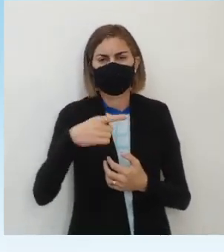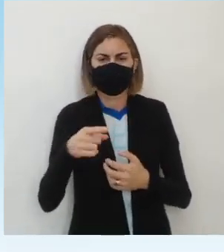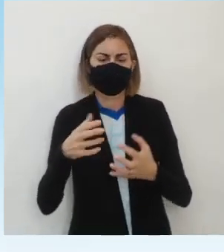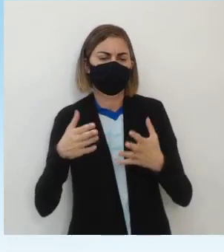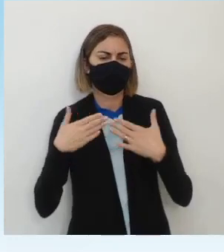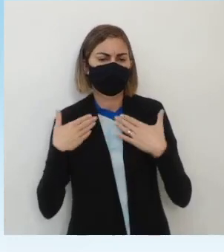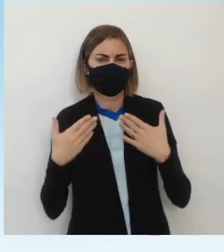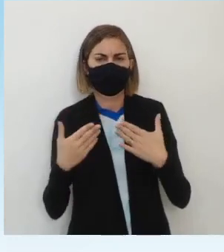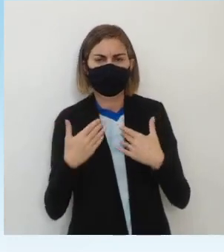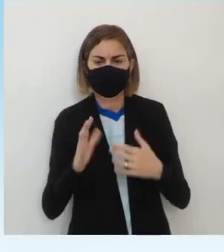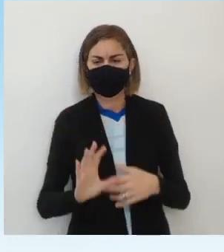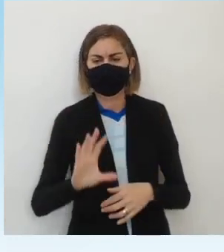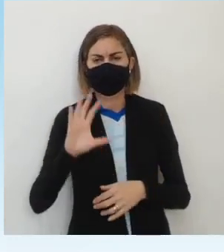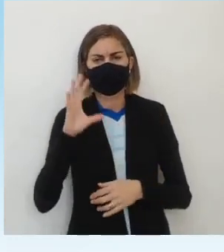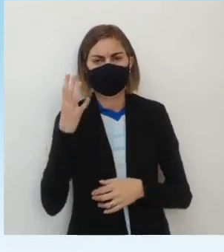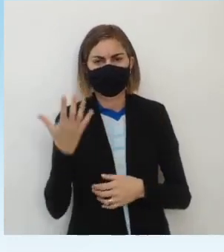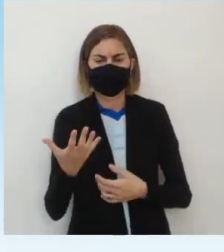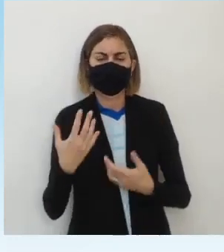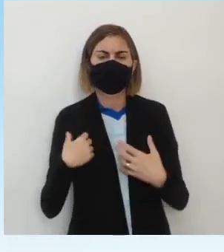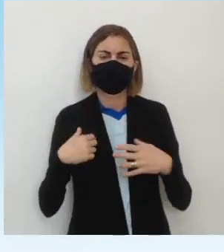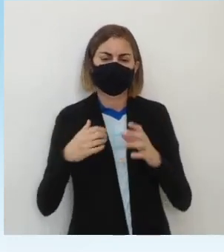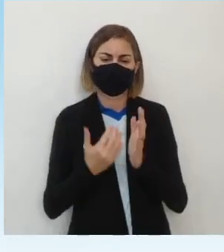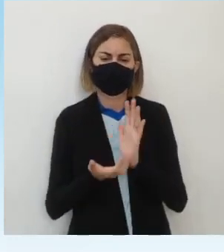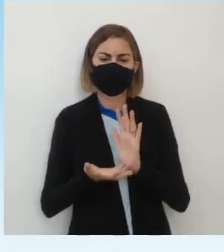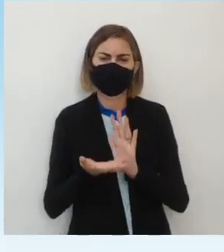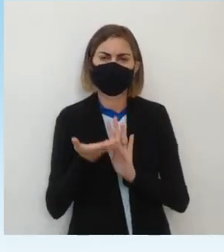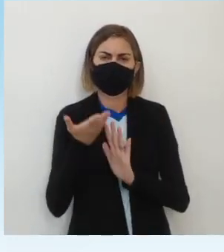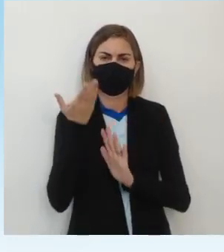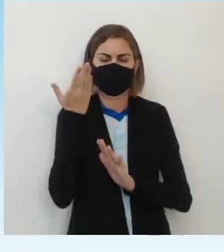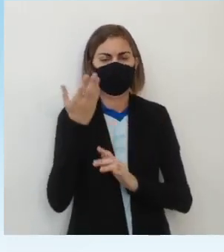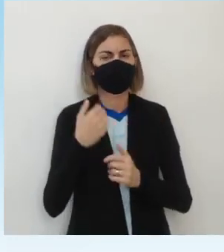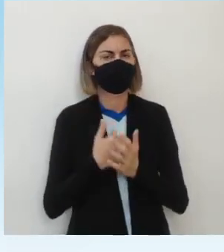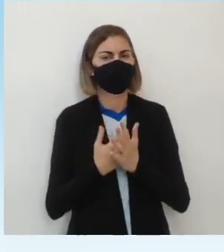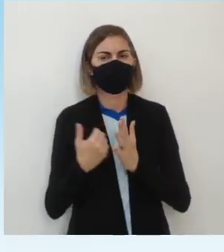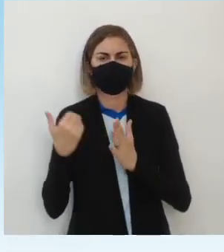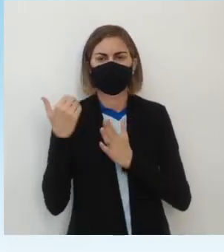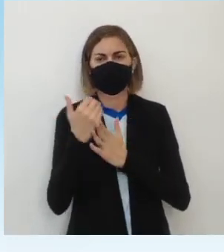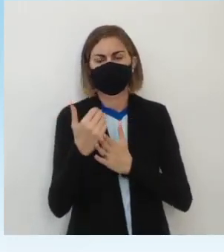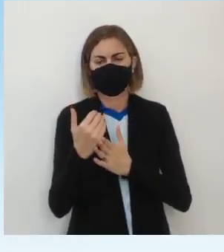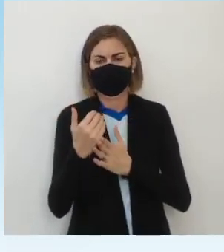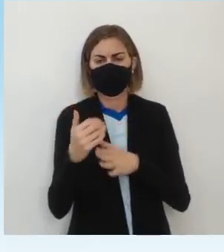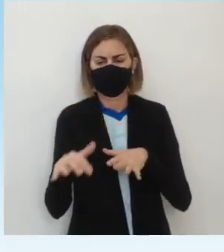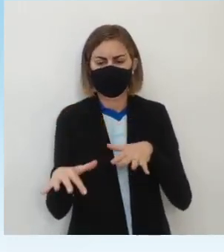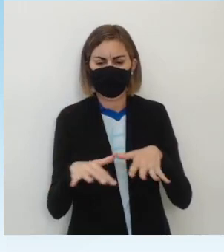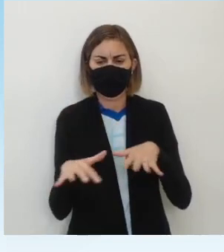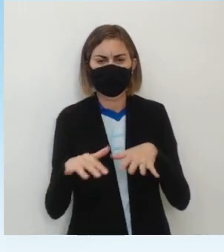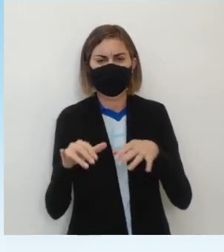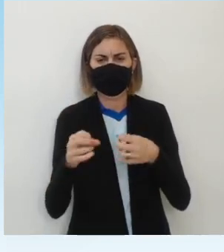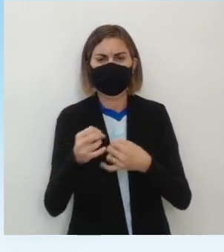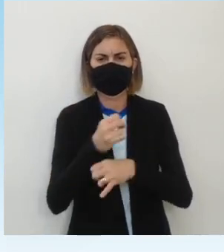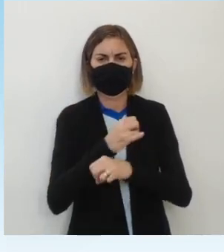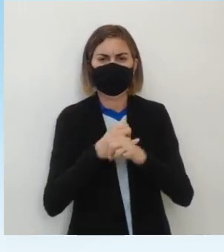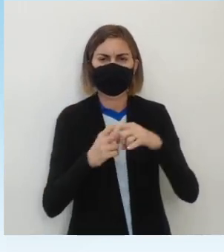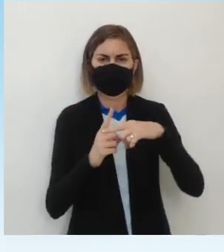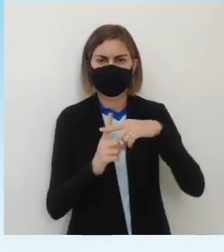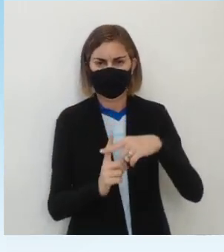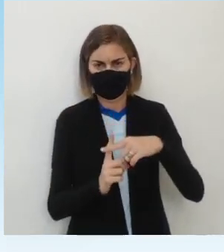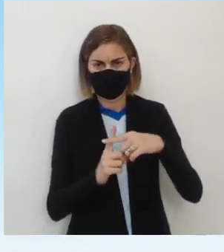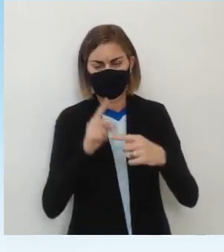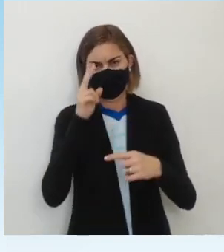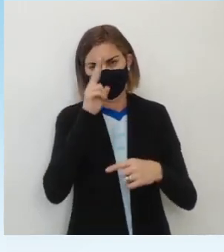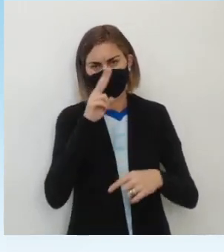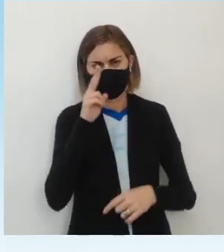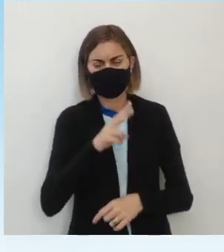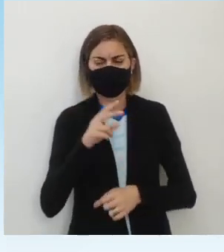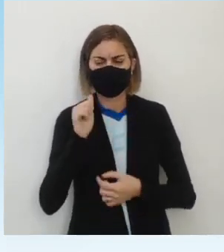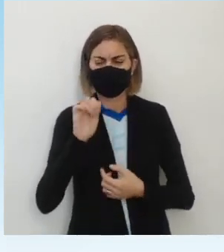calor ocorre pois o aquecimento aumenta a vibração dos íons positivos. Lembra lá os íons